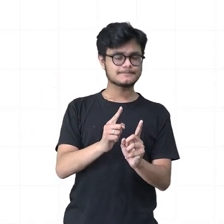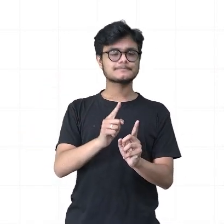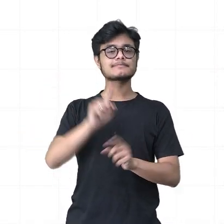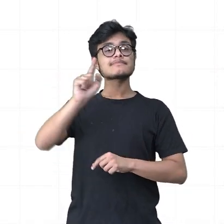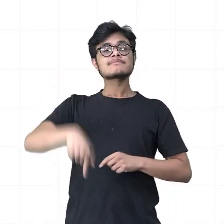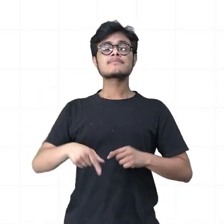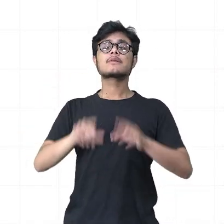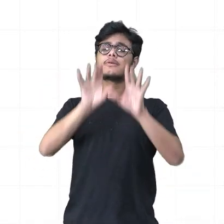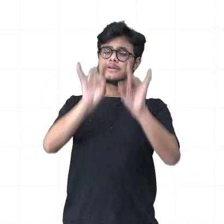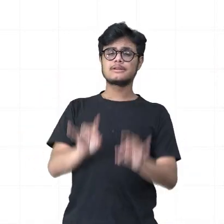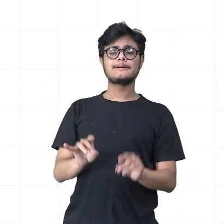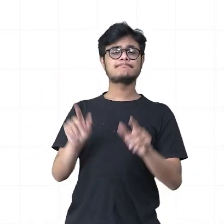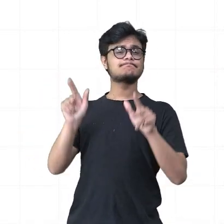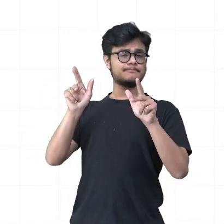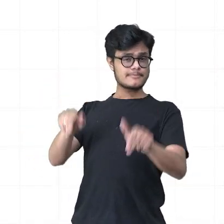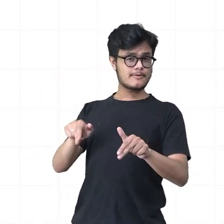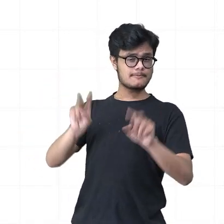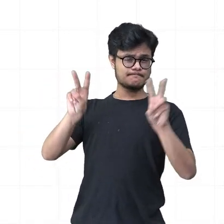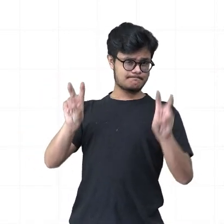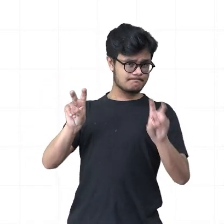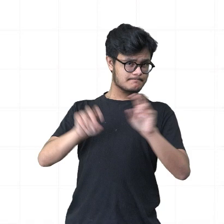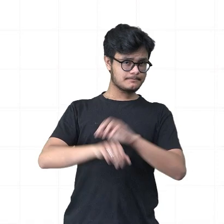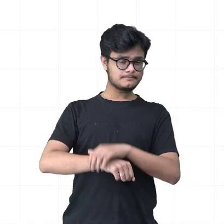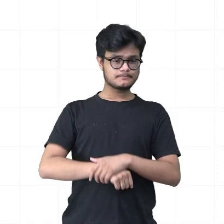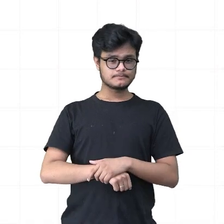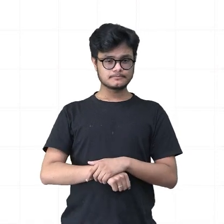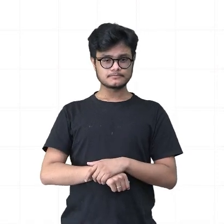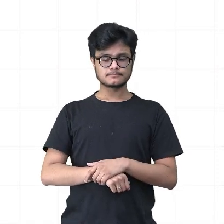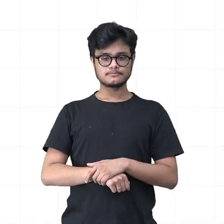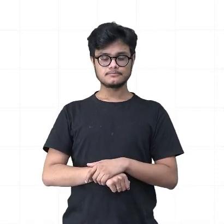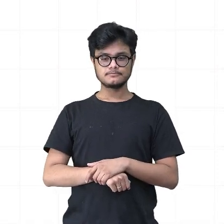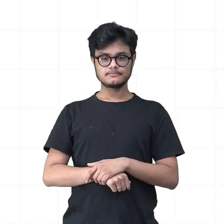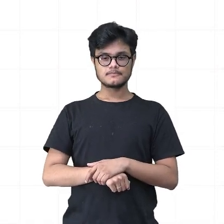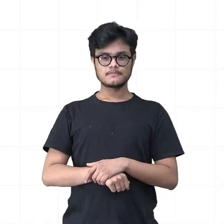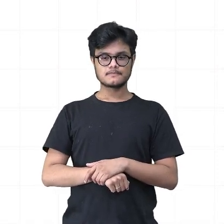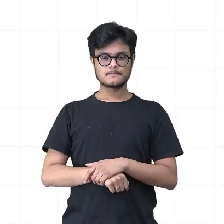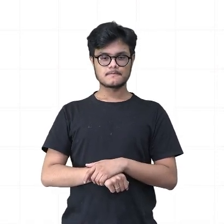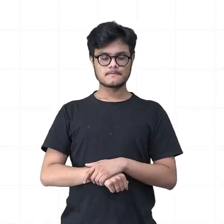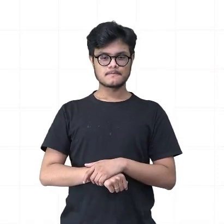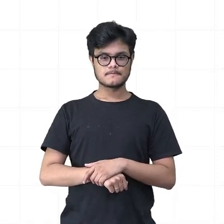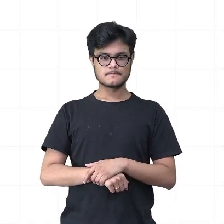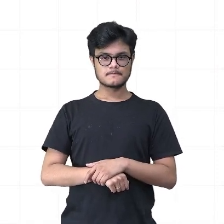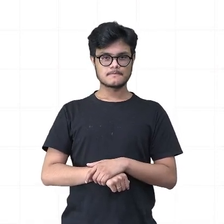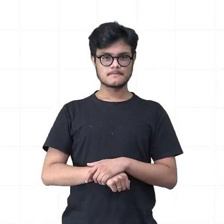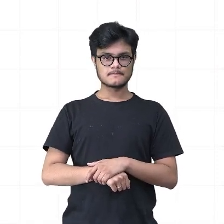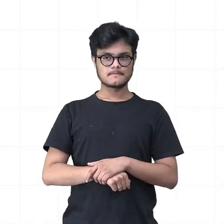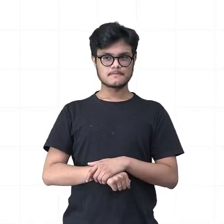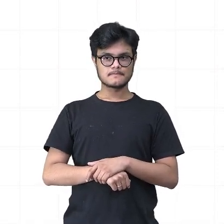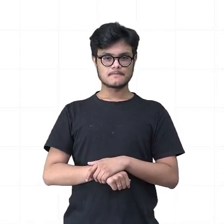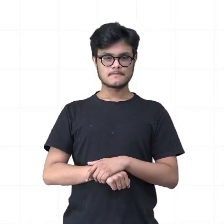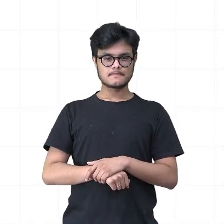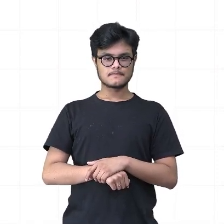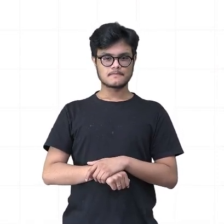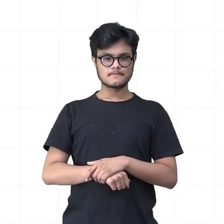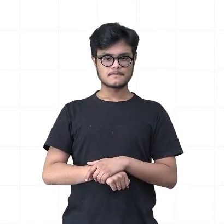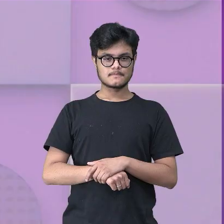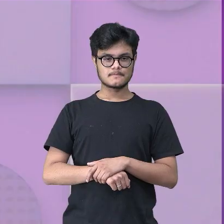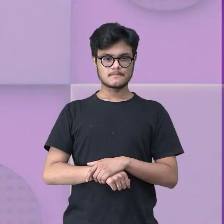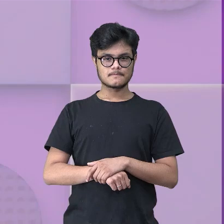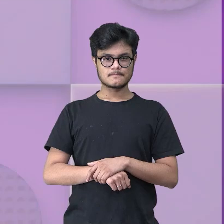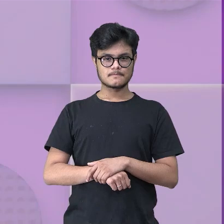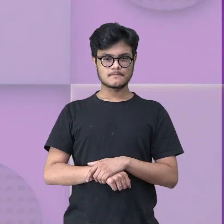muito pequenas. Detalhamento, unidades de medida para medir distâncias muito grandes e muito